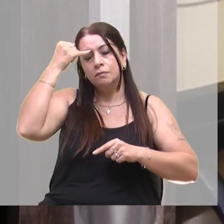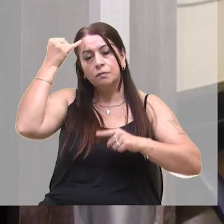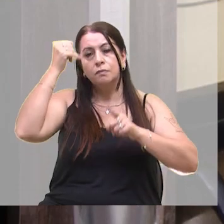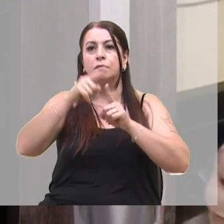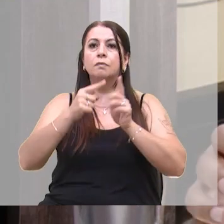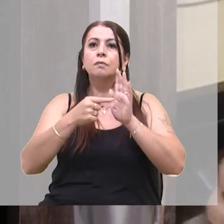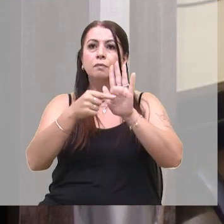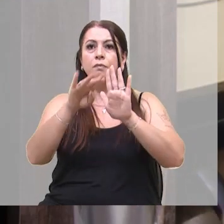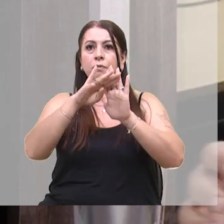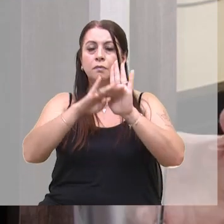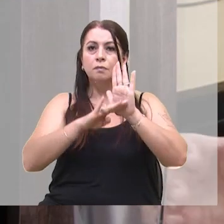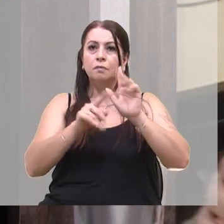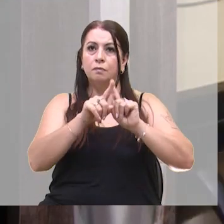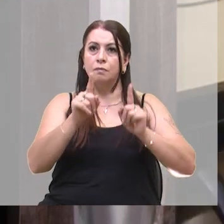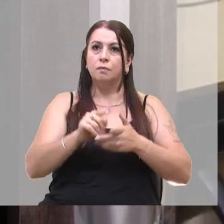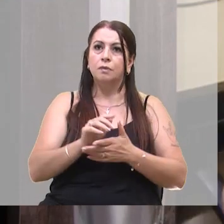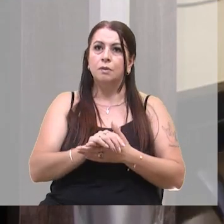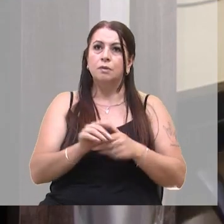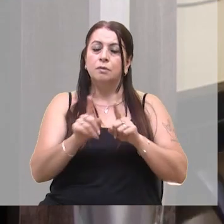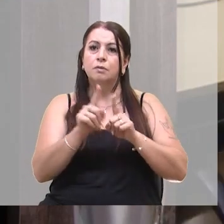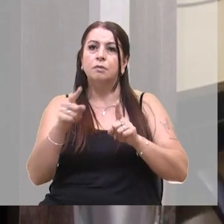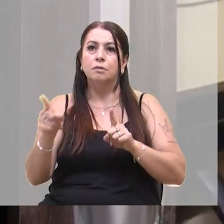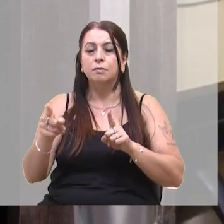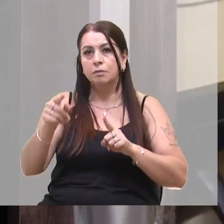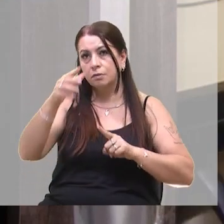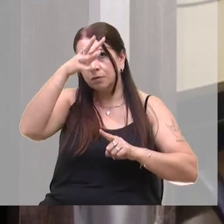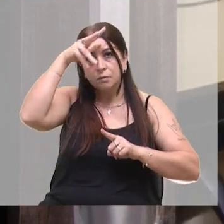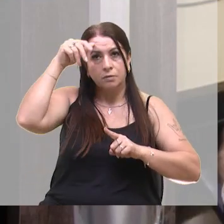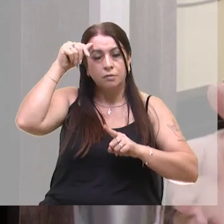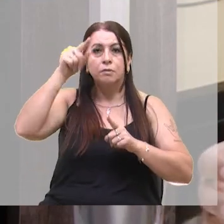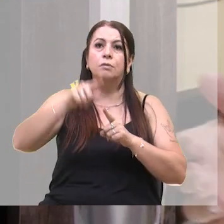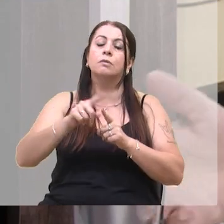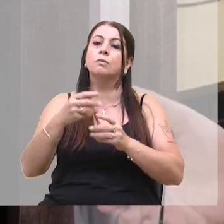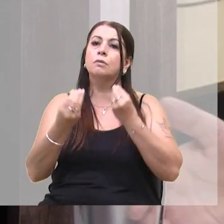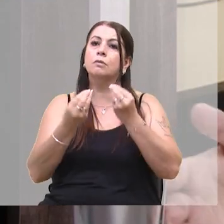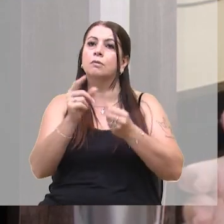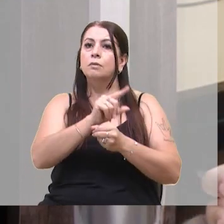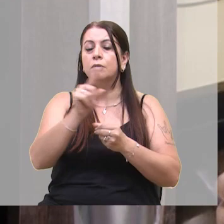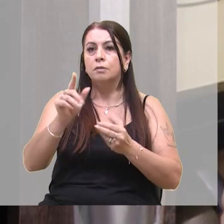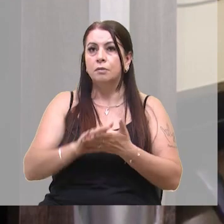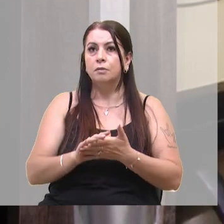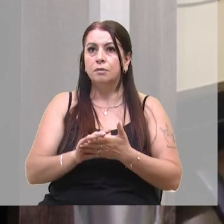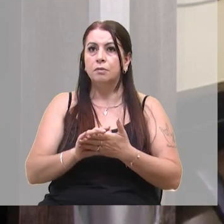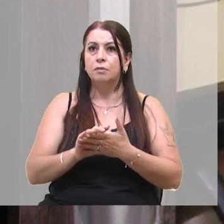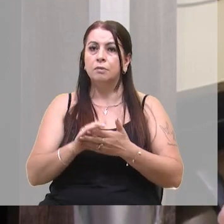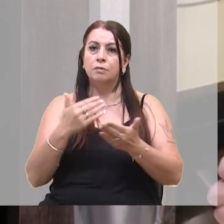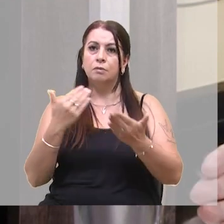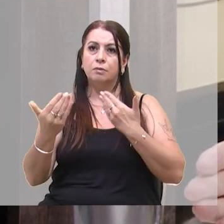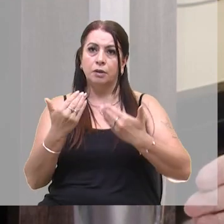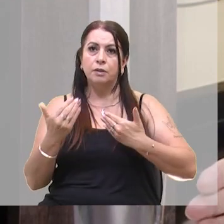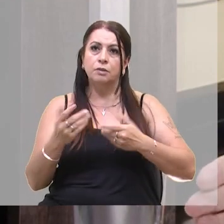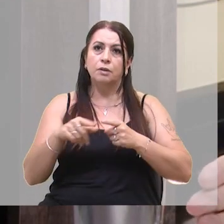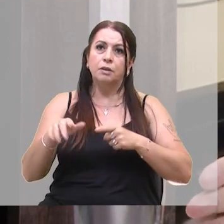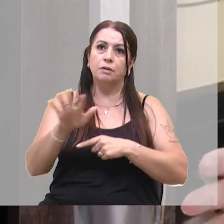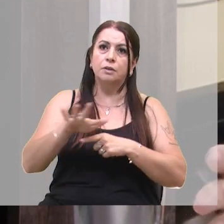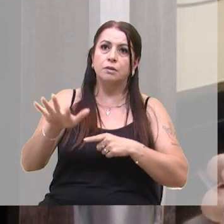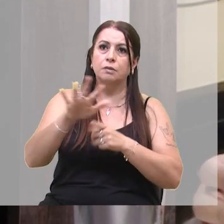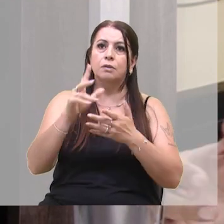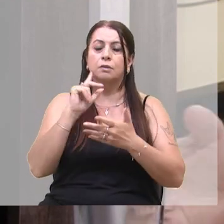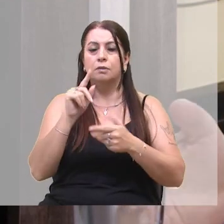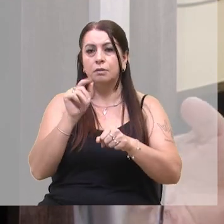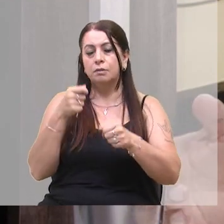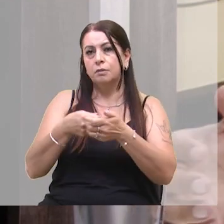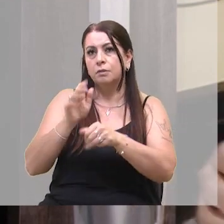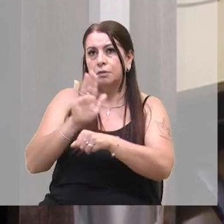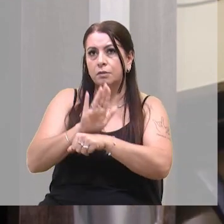o presidente, o ex-presidente D'Ambrosio até fez algumas indicações de investimentos para a prefeitura, enfim. Como é que vocês pretendem,